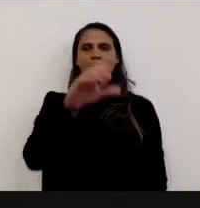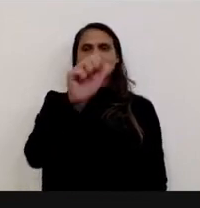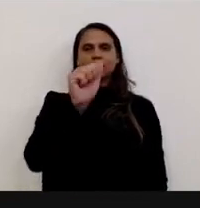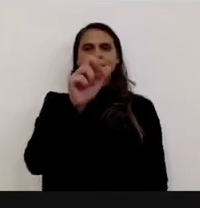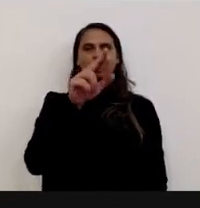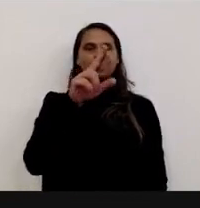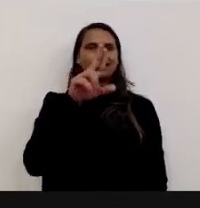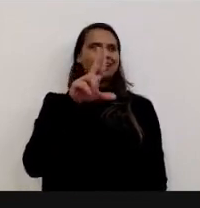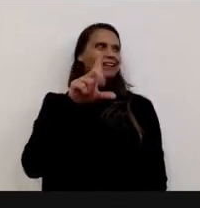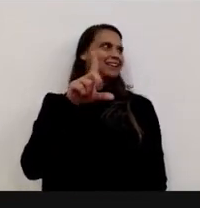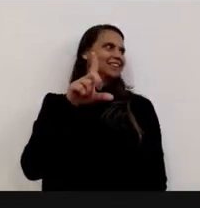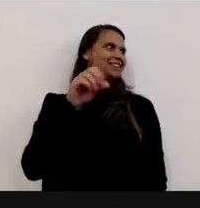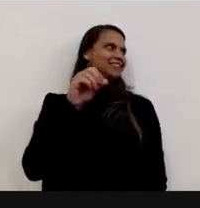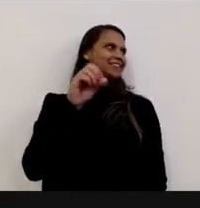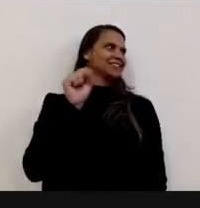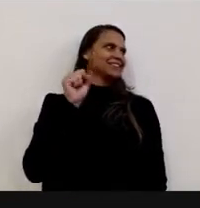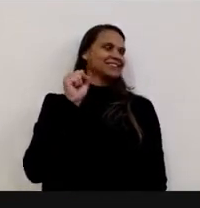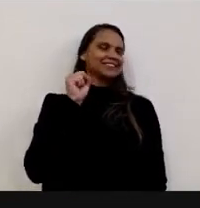Carlos?